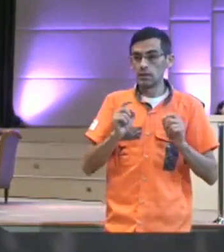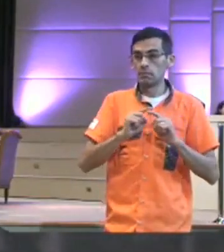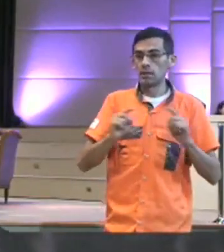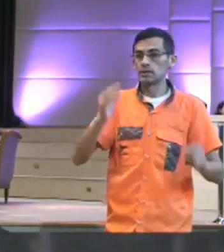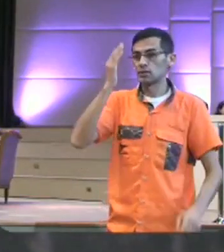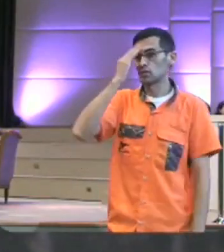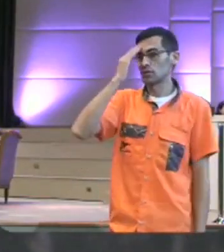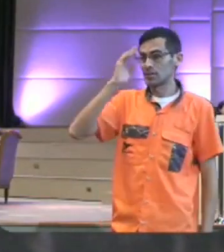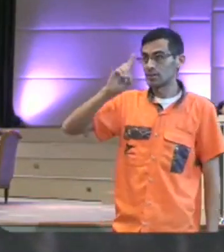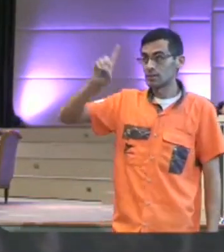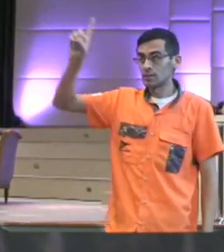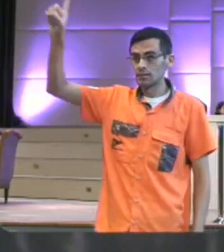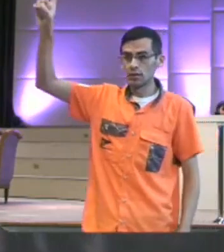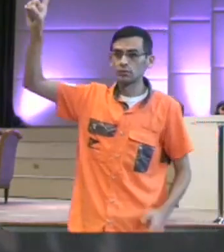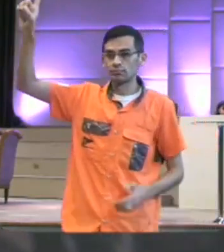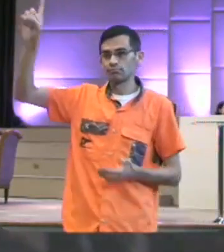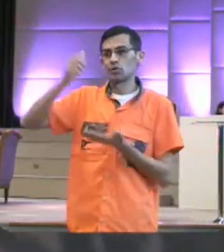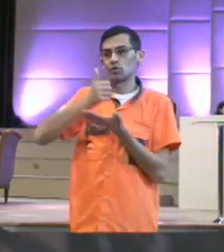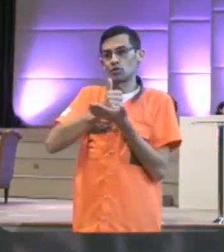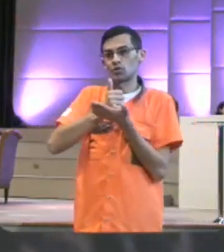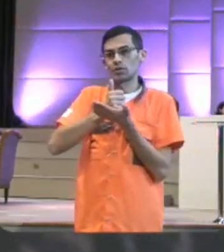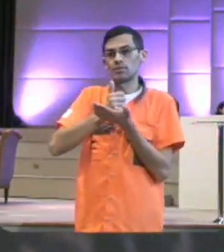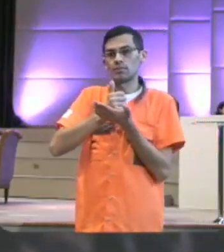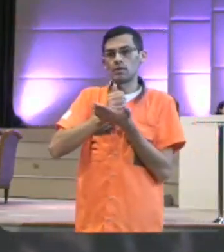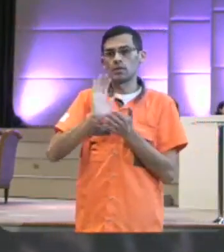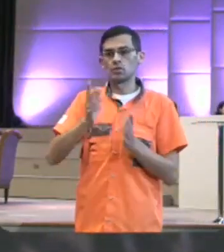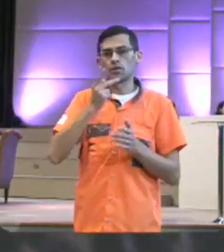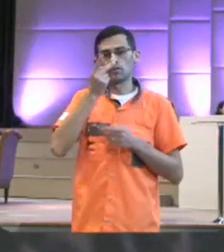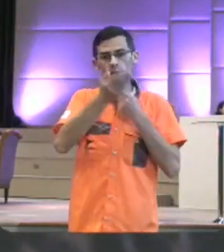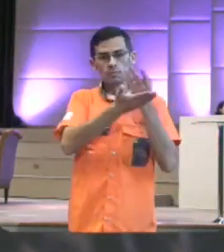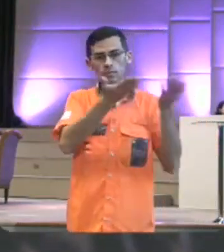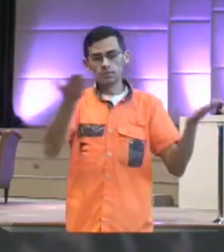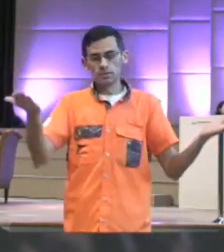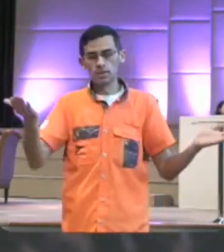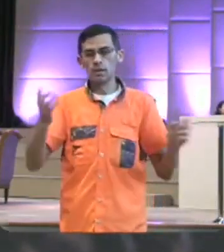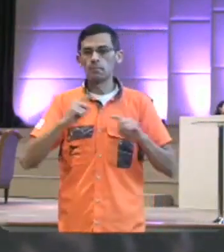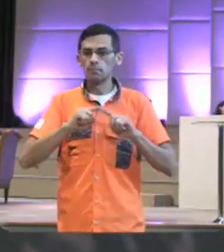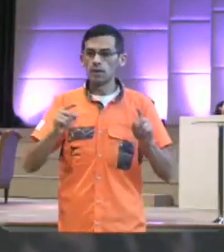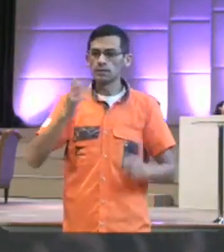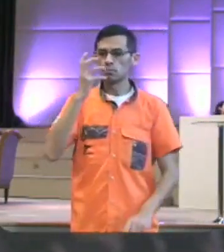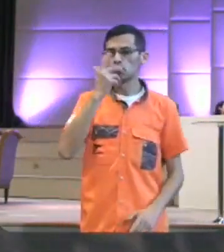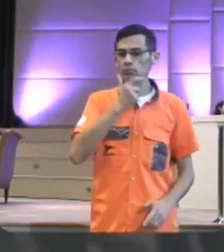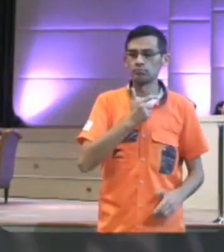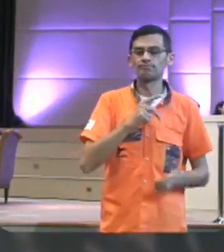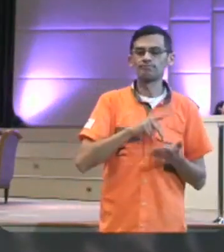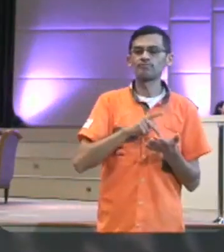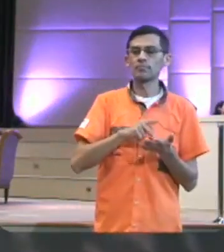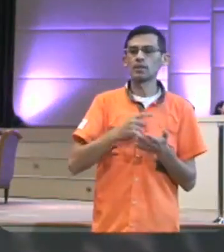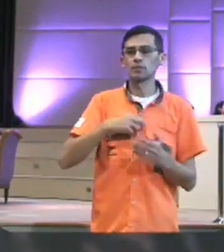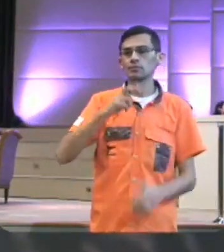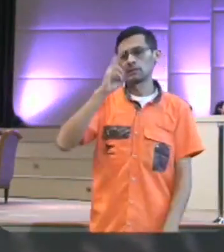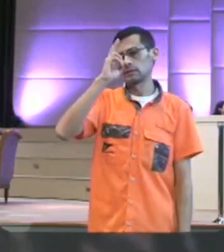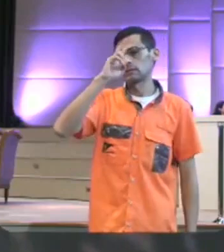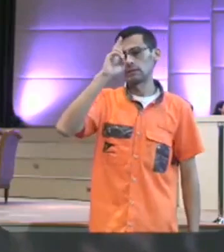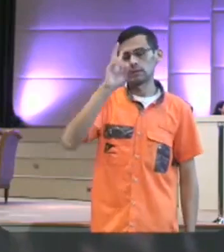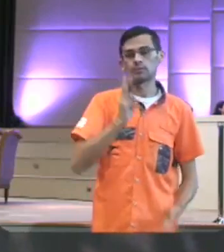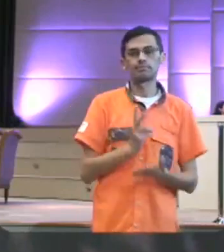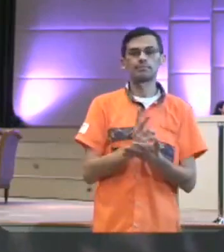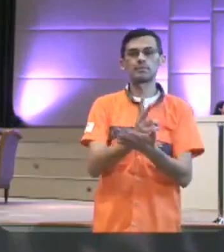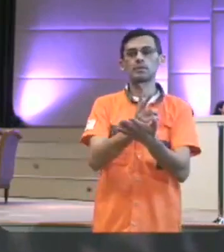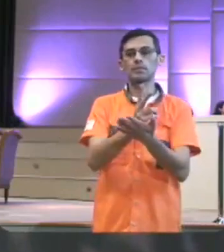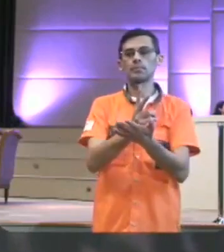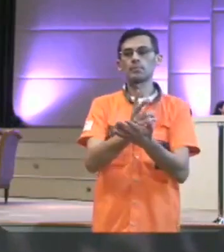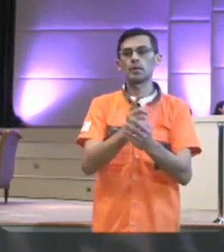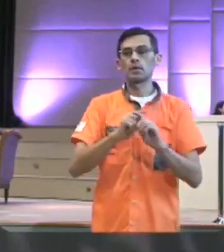sei quem tem controle. Eu já contei isso para vocês, mas eu acho tão bonita essa cena que me volta à mente.